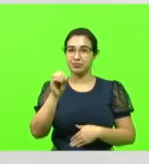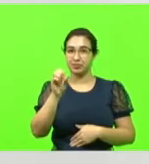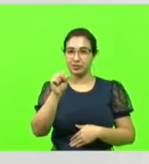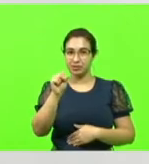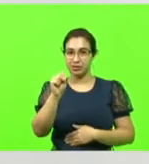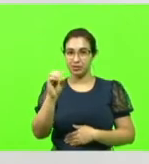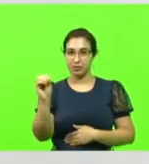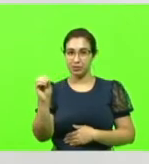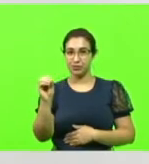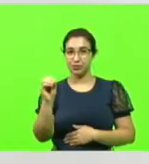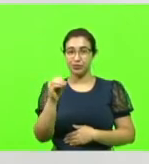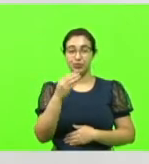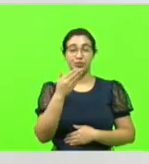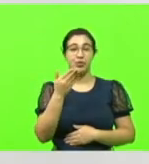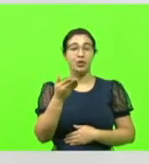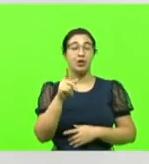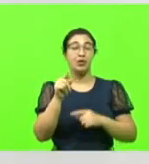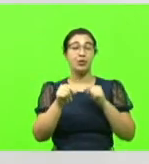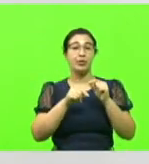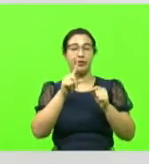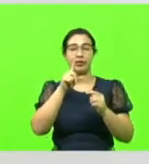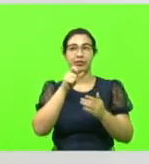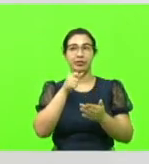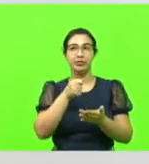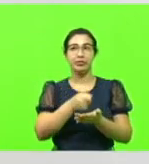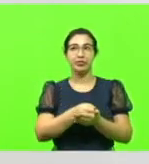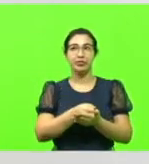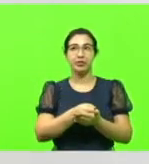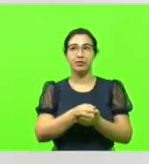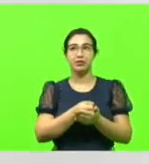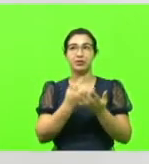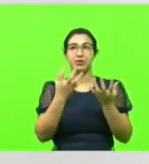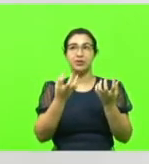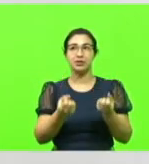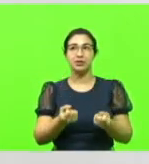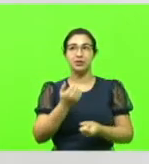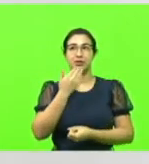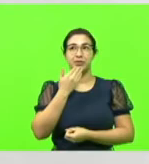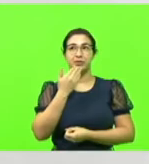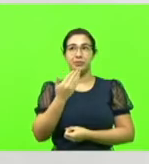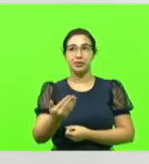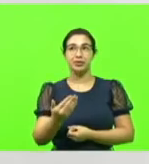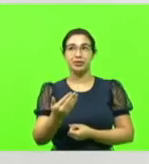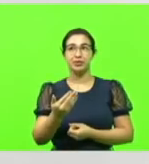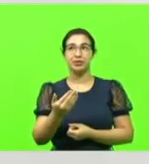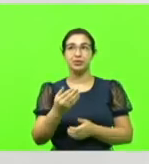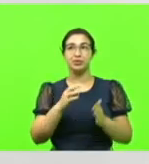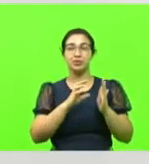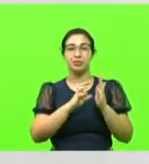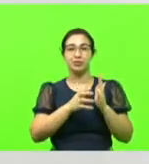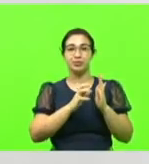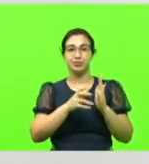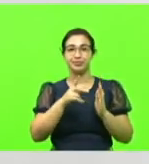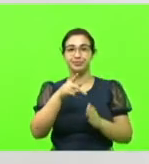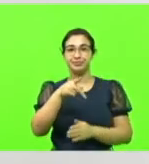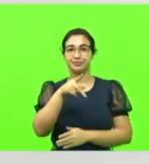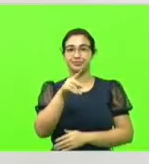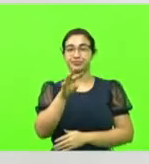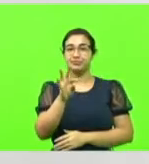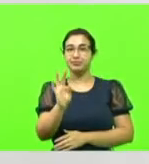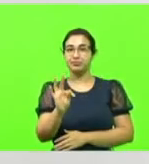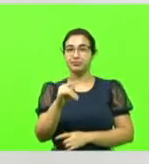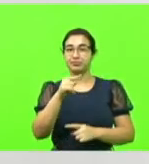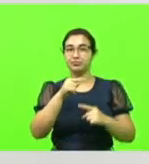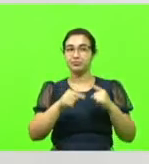que ele simplesmente decide atender um pedido do Partido dos Trabalhadores para